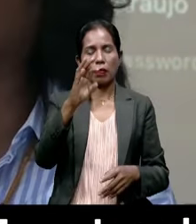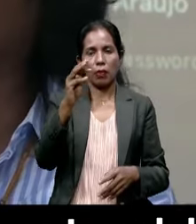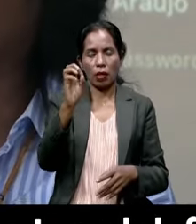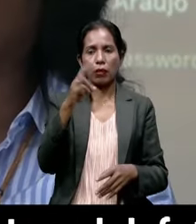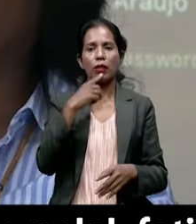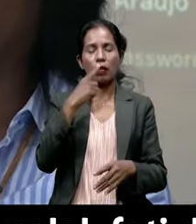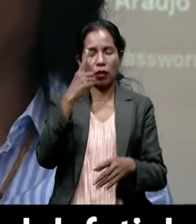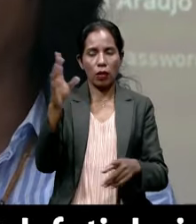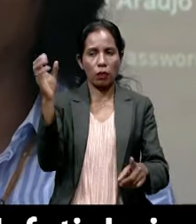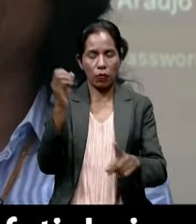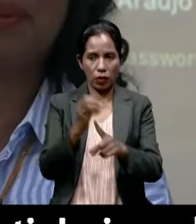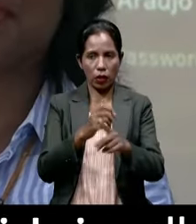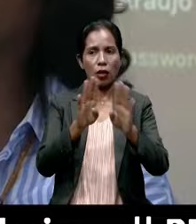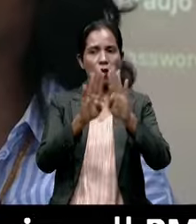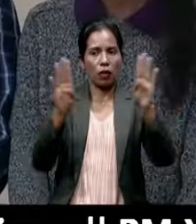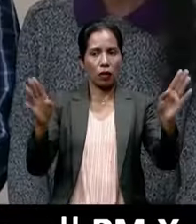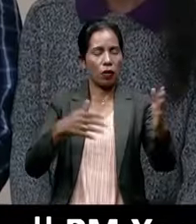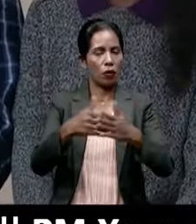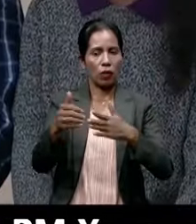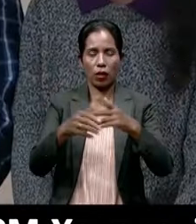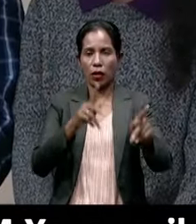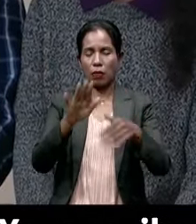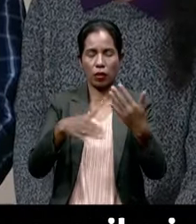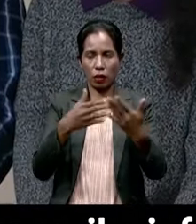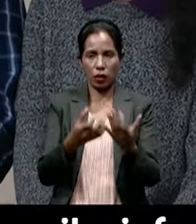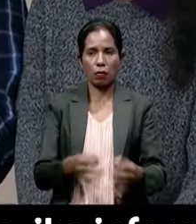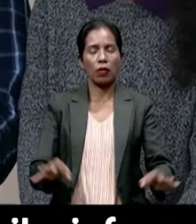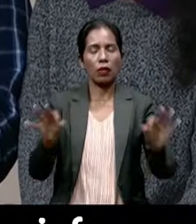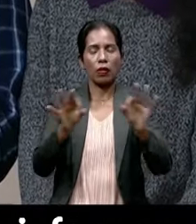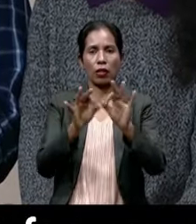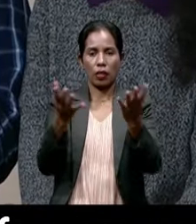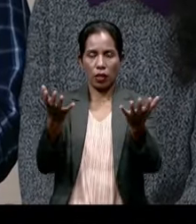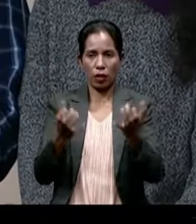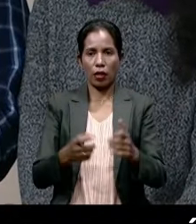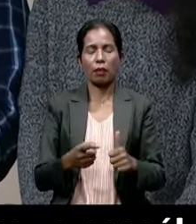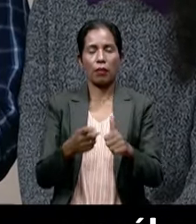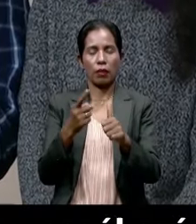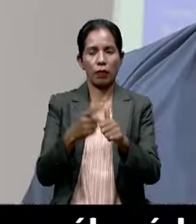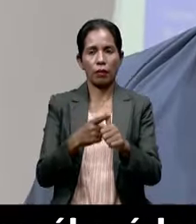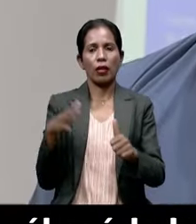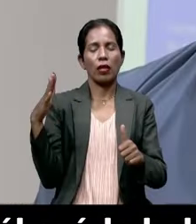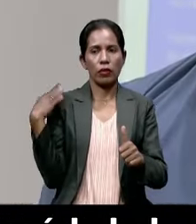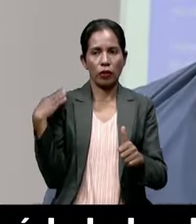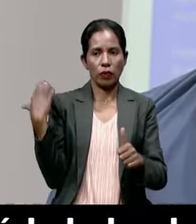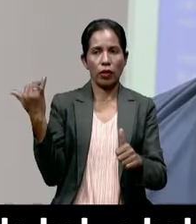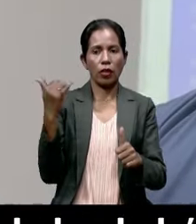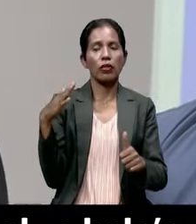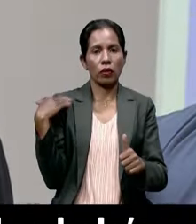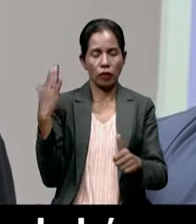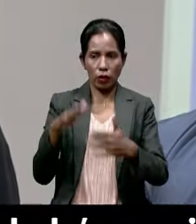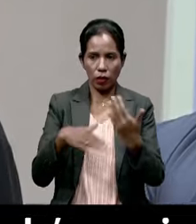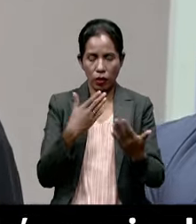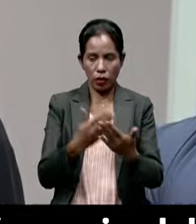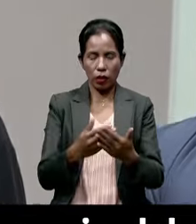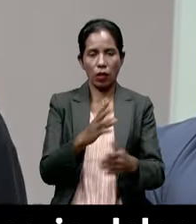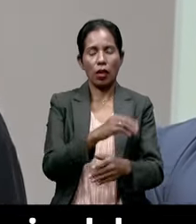acrescenta, oportunidade né, lo que para qualquer cidadão, importante e à vontade. Primeiro, jovem, jovem, o